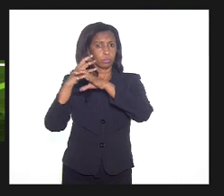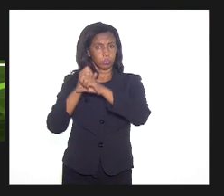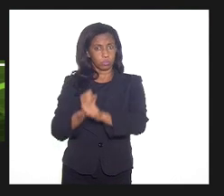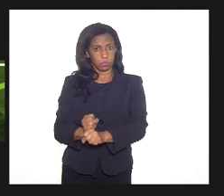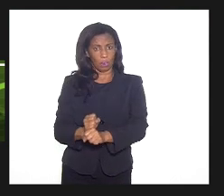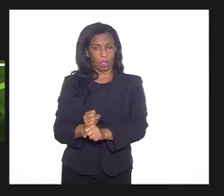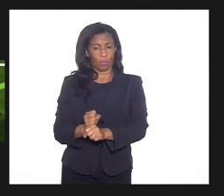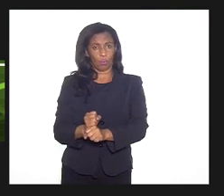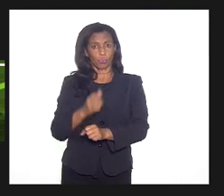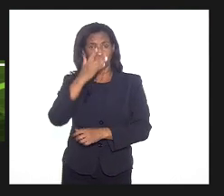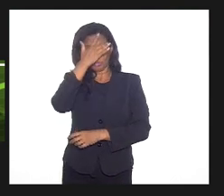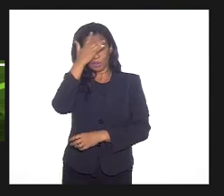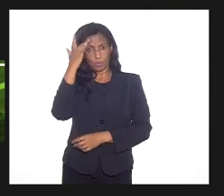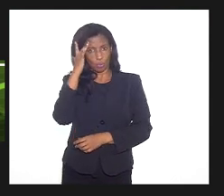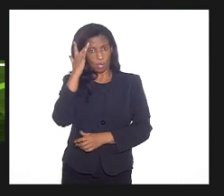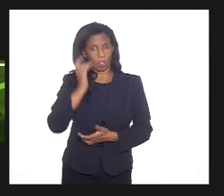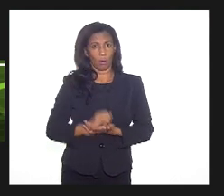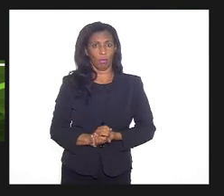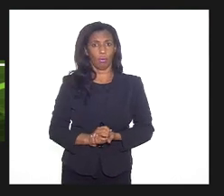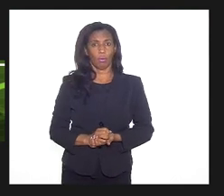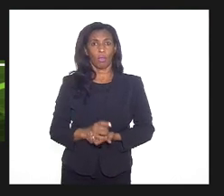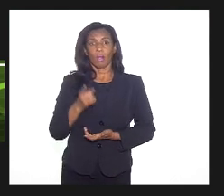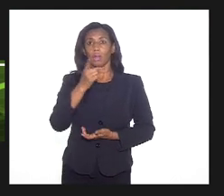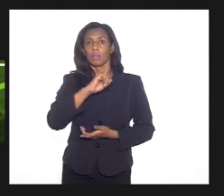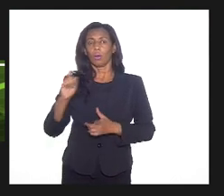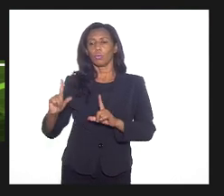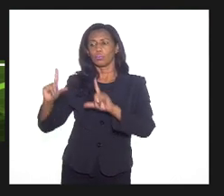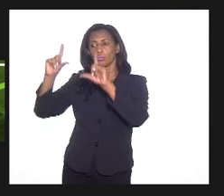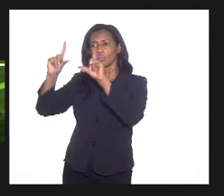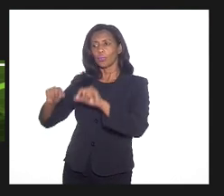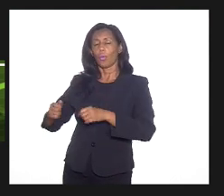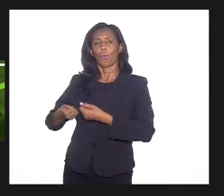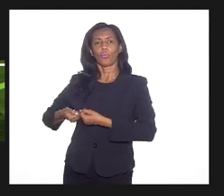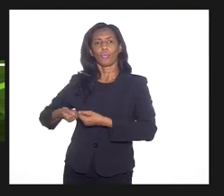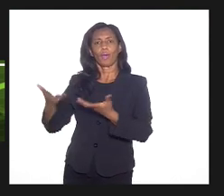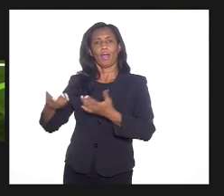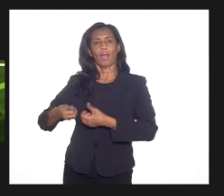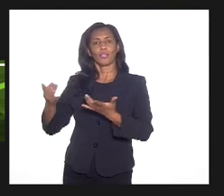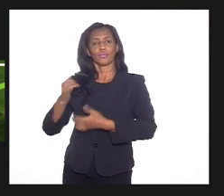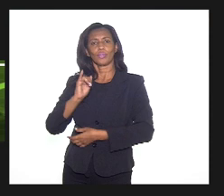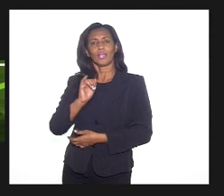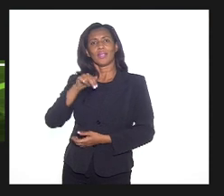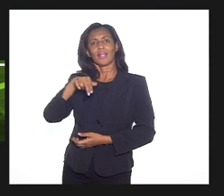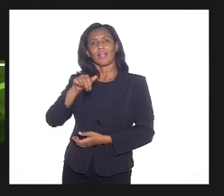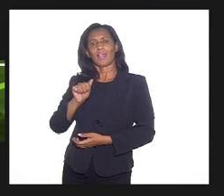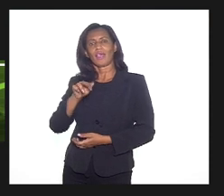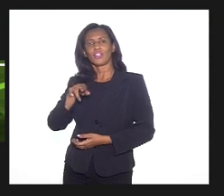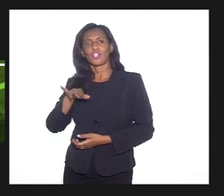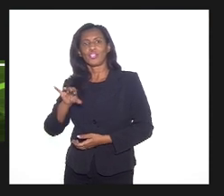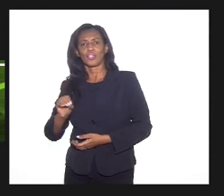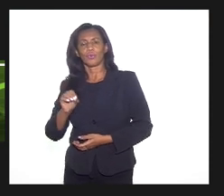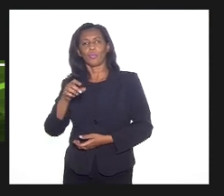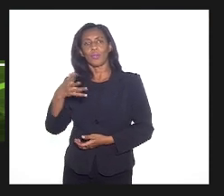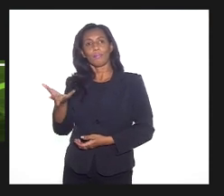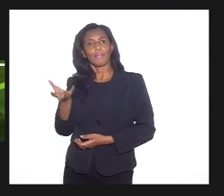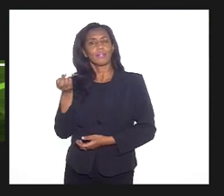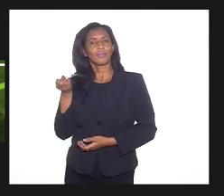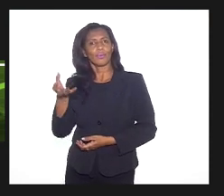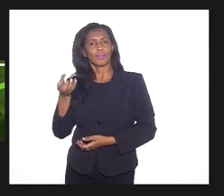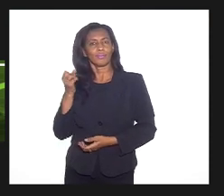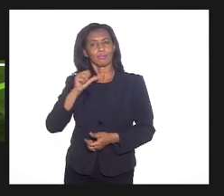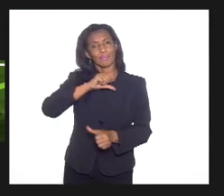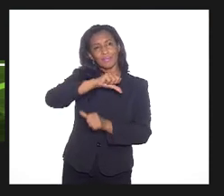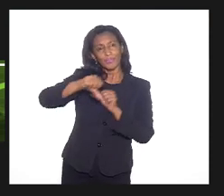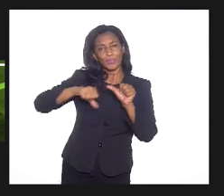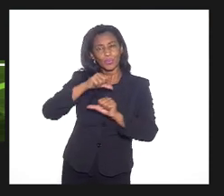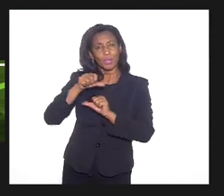despesa de pessoal não ocorra redução dos gastos com inativos e pensionistas. Então, essa modificação